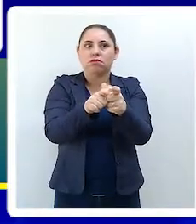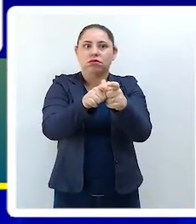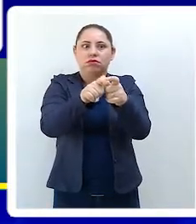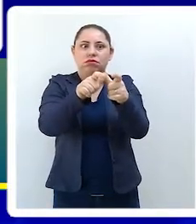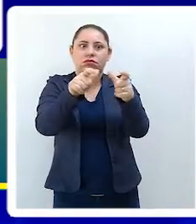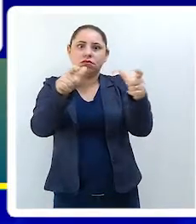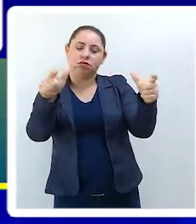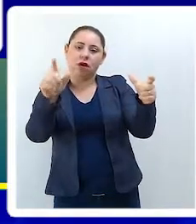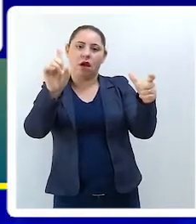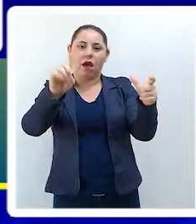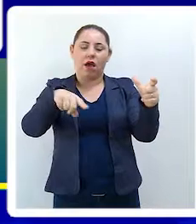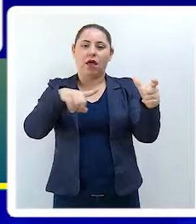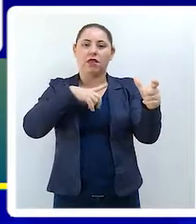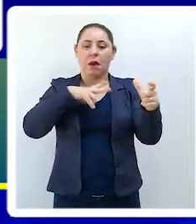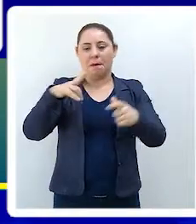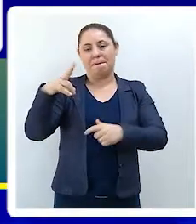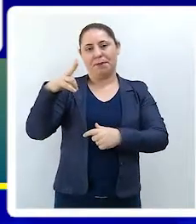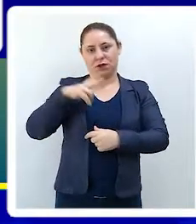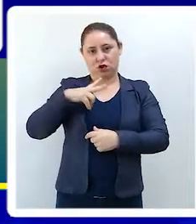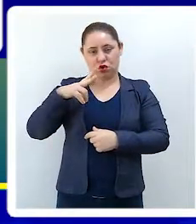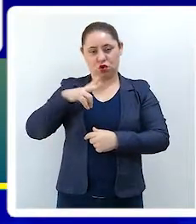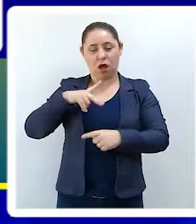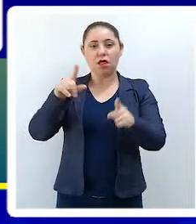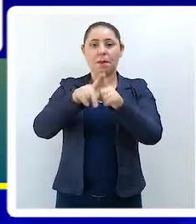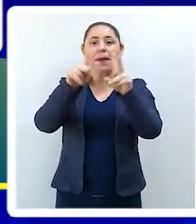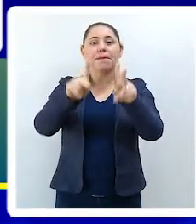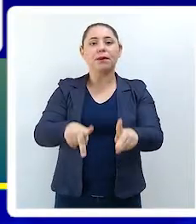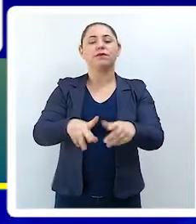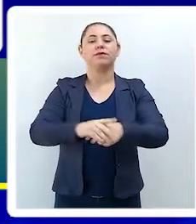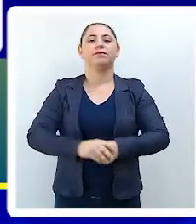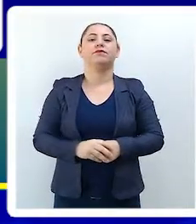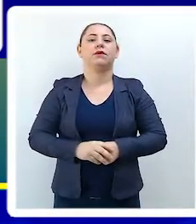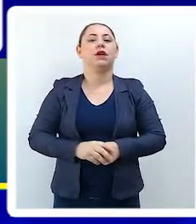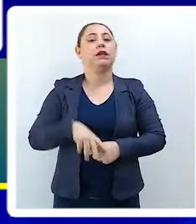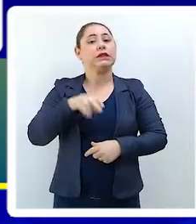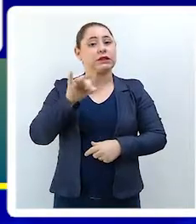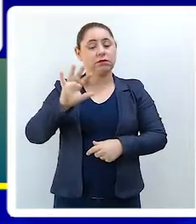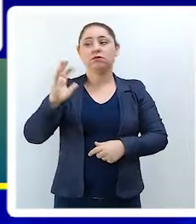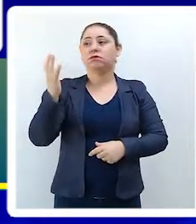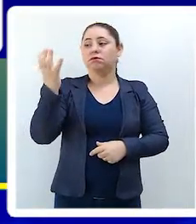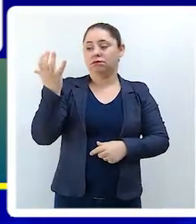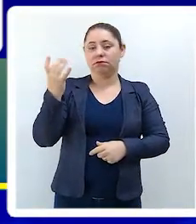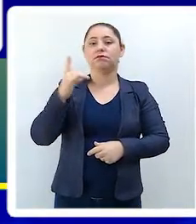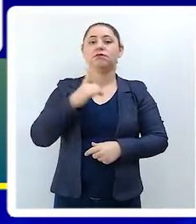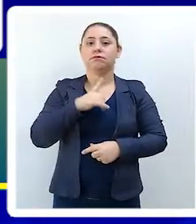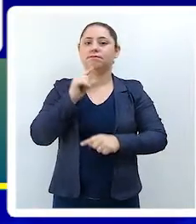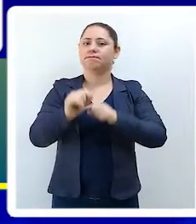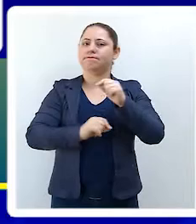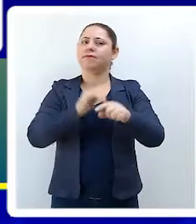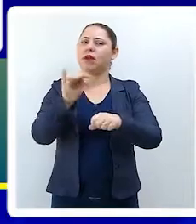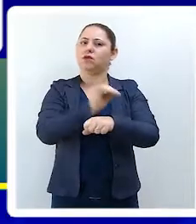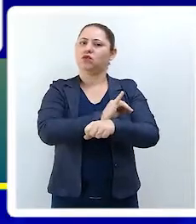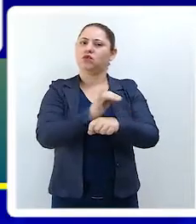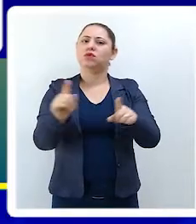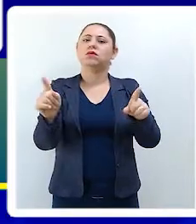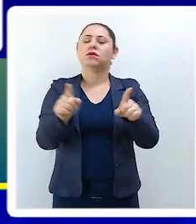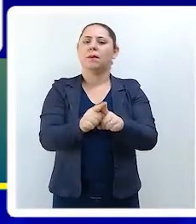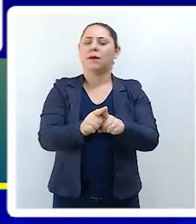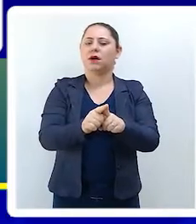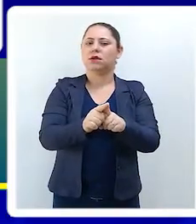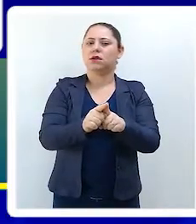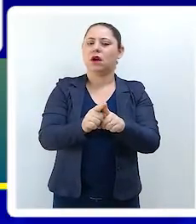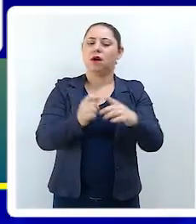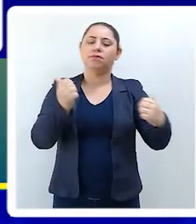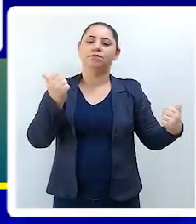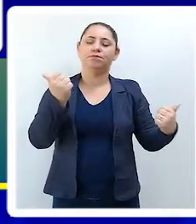abrange tanto o privado quanto o público. E uma vez que aconteçam, nós temos que ter medidas também